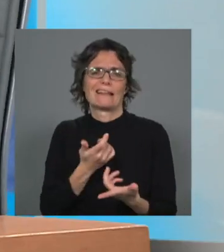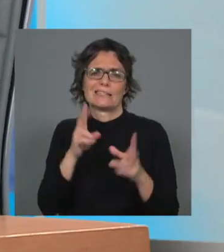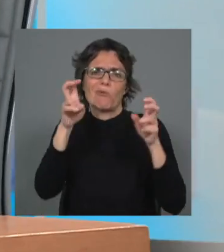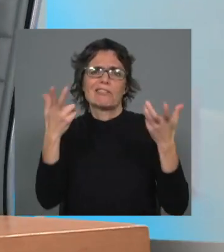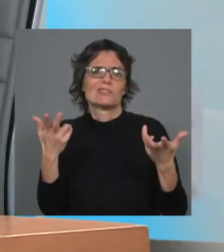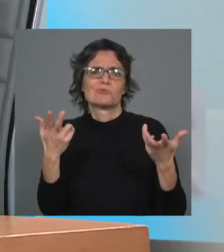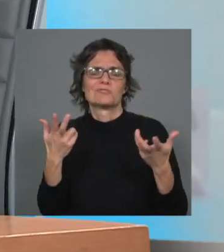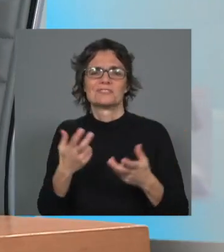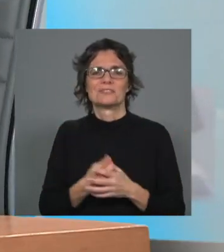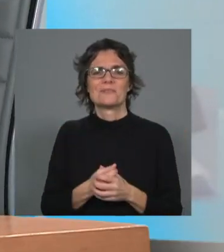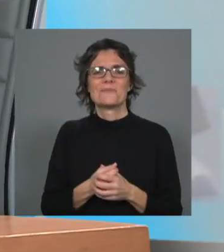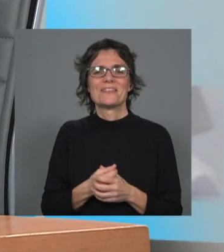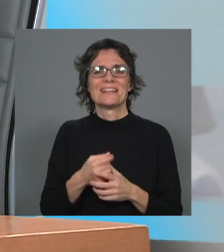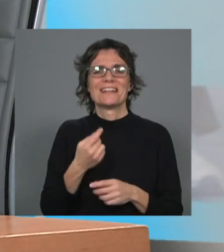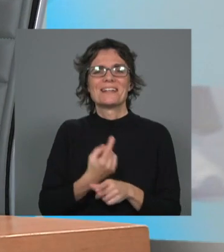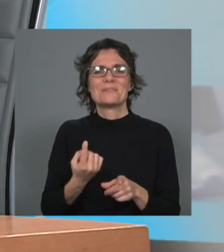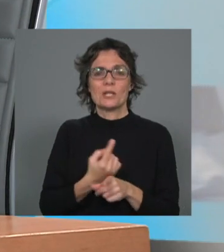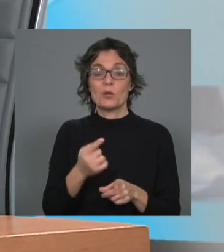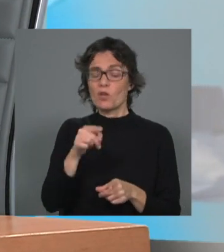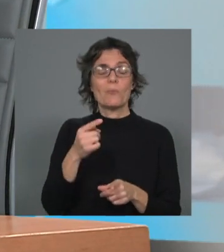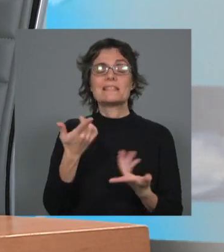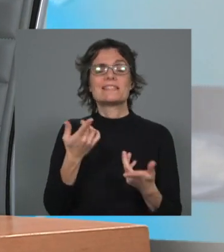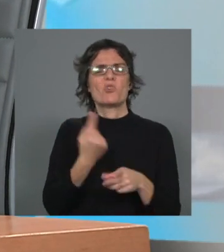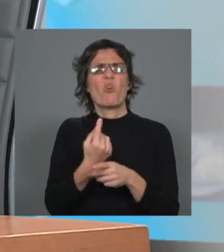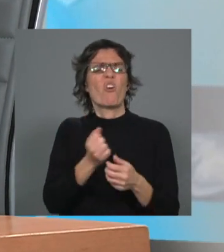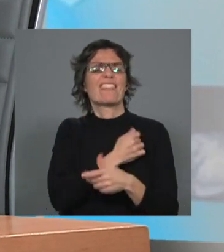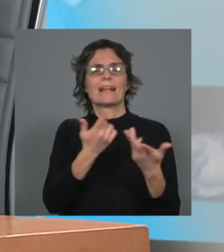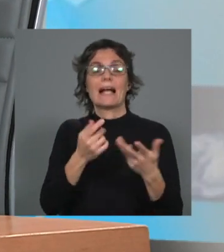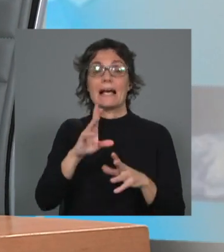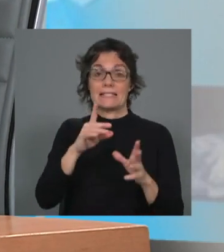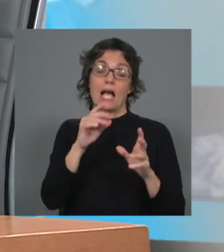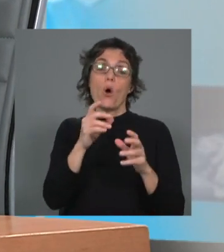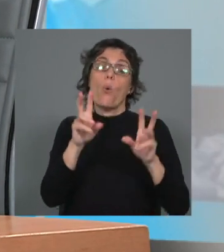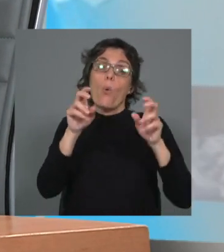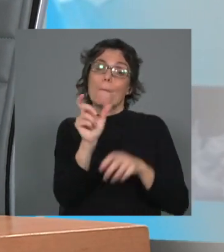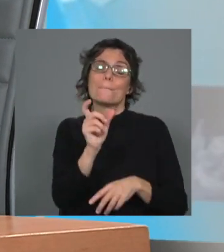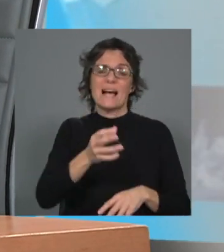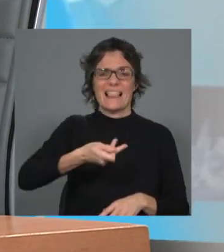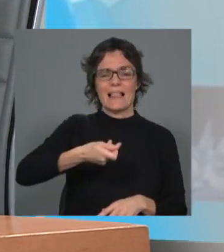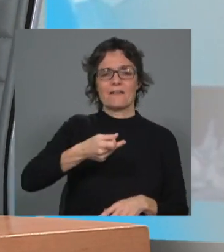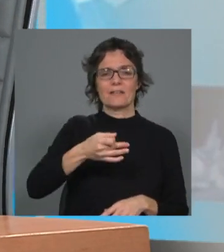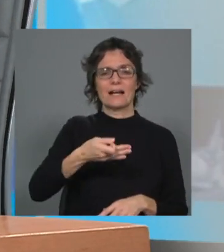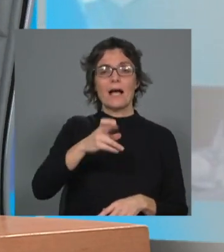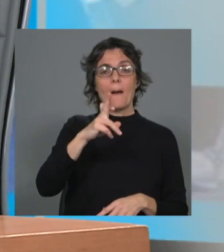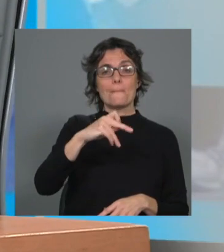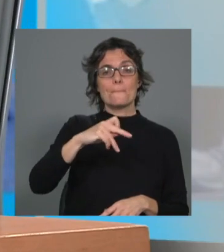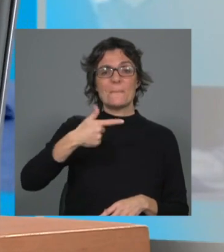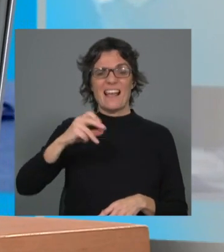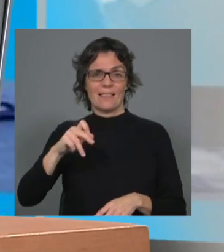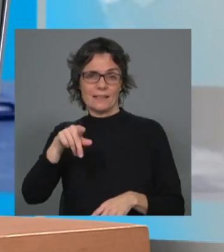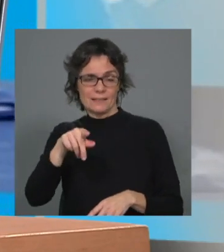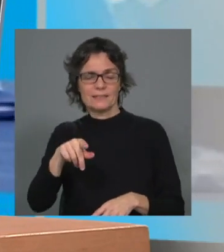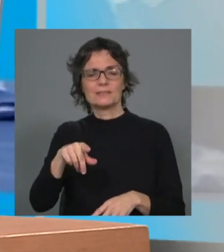Pois, não é de todo depreciativo. Prata é um material nobre, não é? Mas com a Prata da Casa,